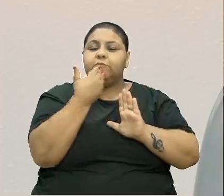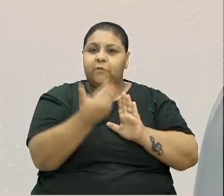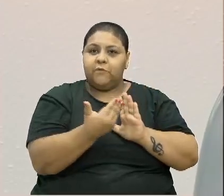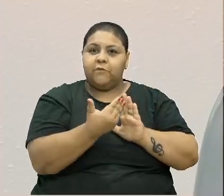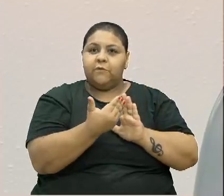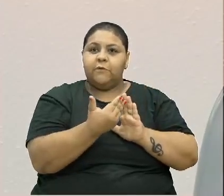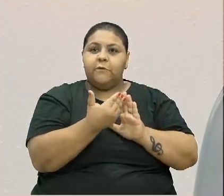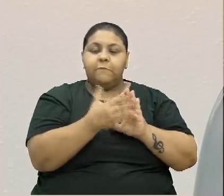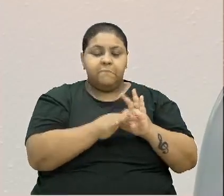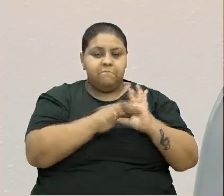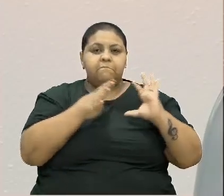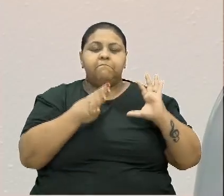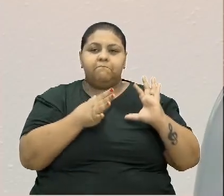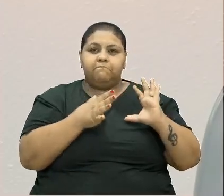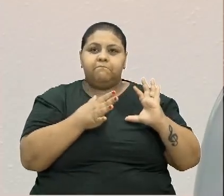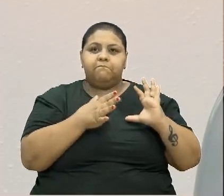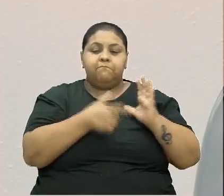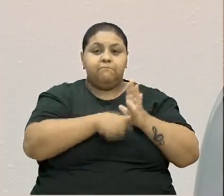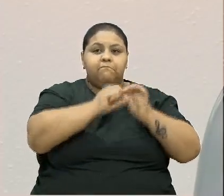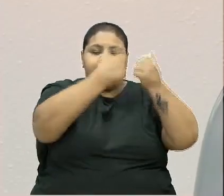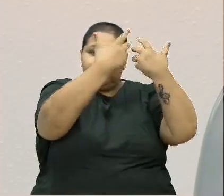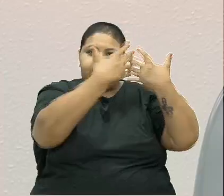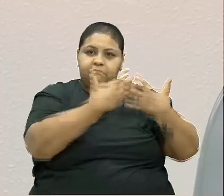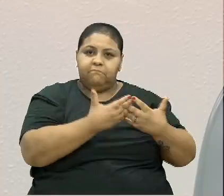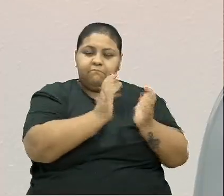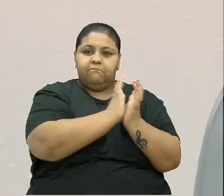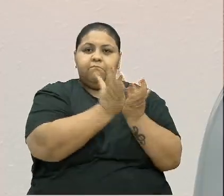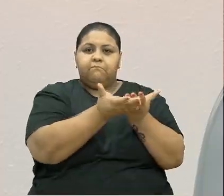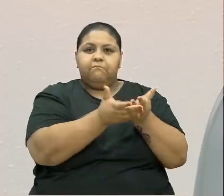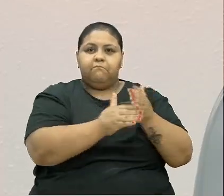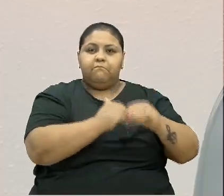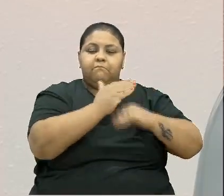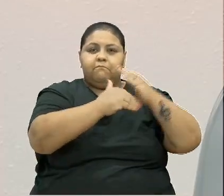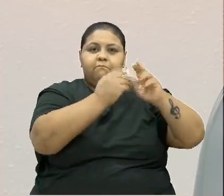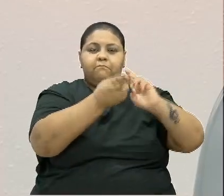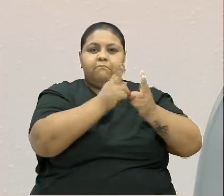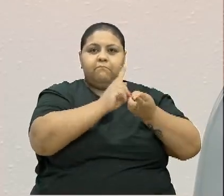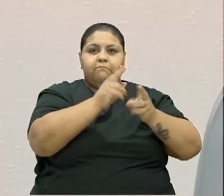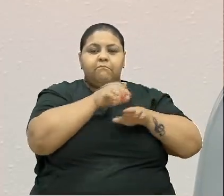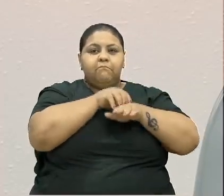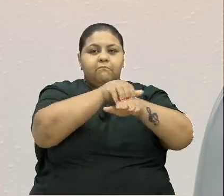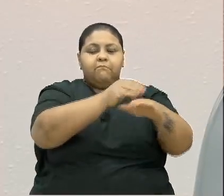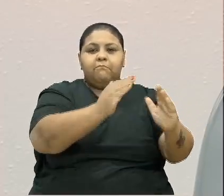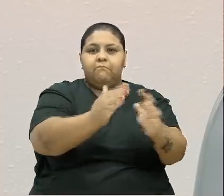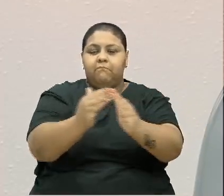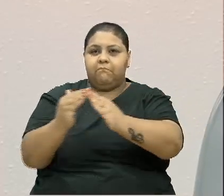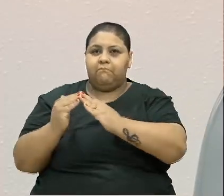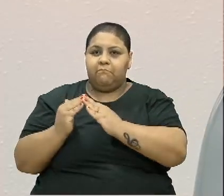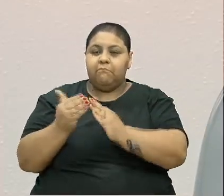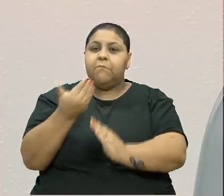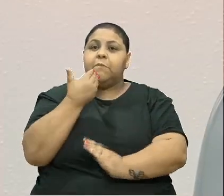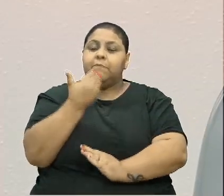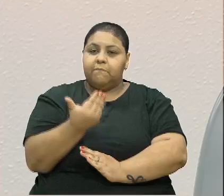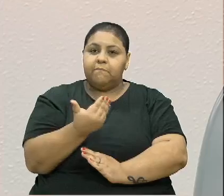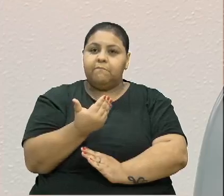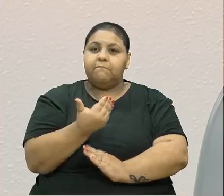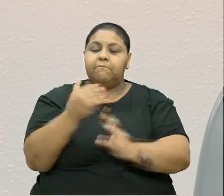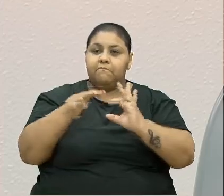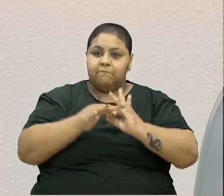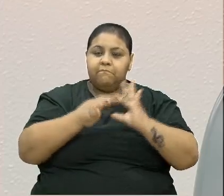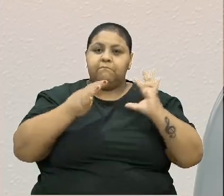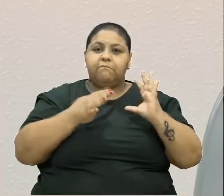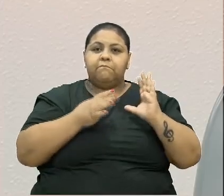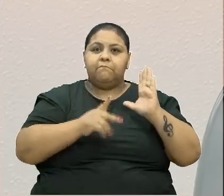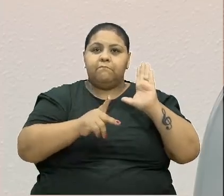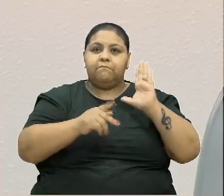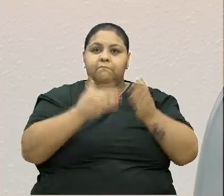manifestou-se pela legalidade. Ante o exposto, esta Comissão de Desenvolvimento Urbano, Transporte e Habitação manifesta-se de forma favorável